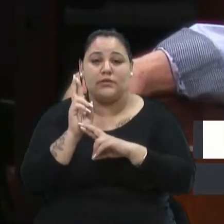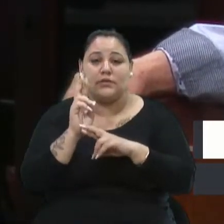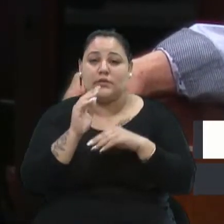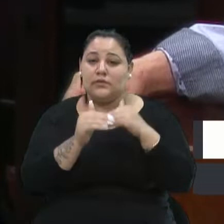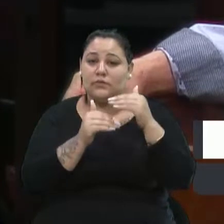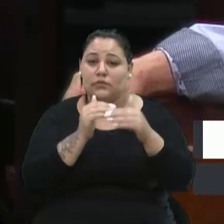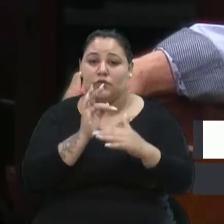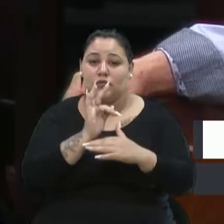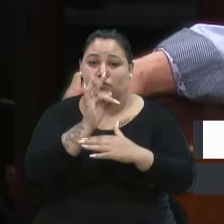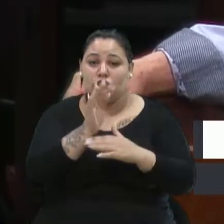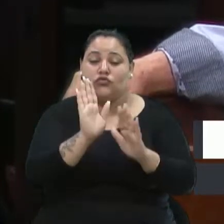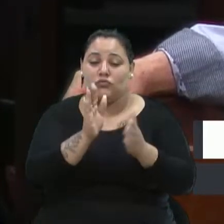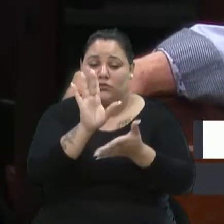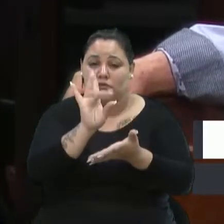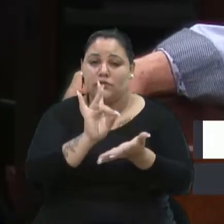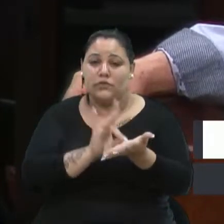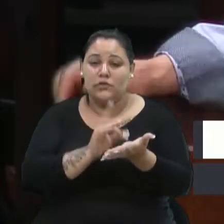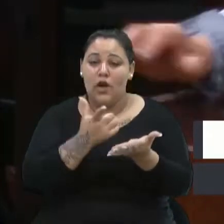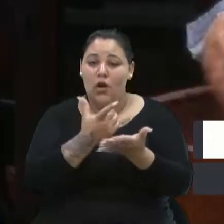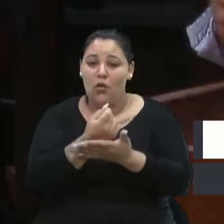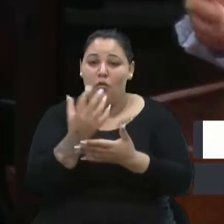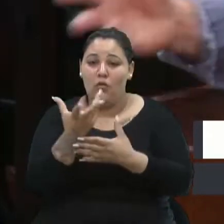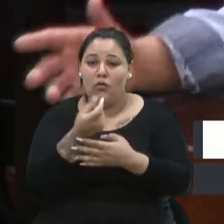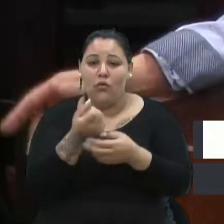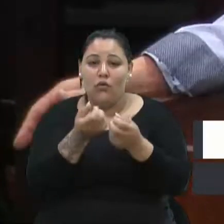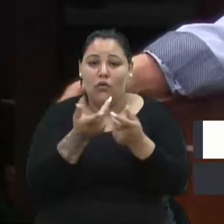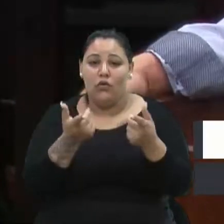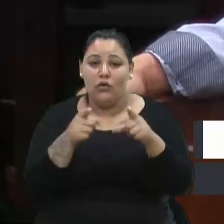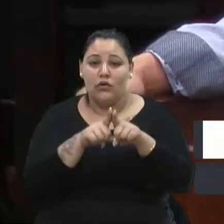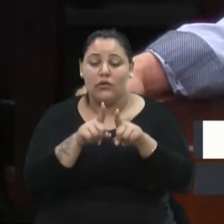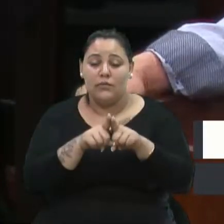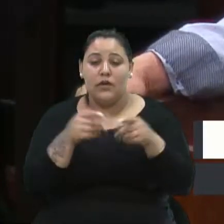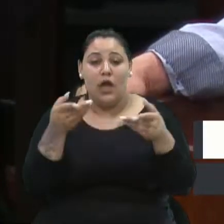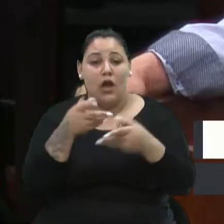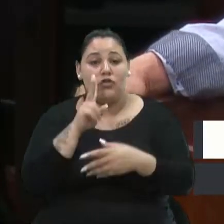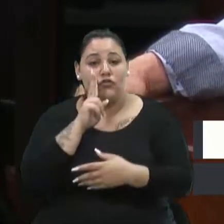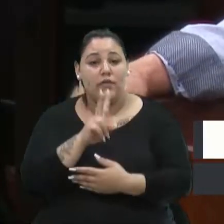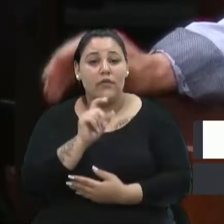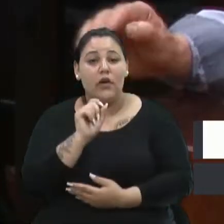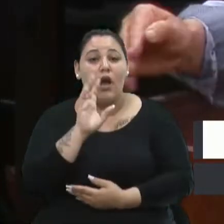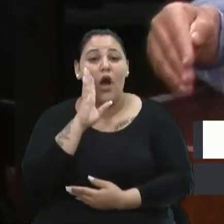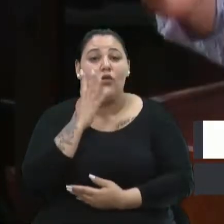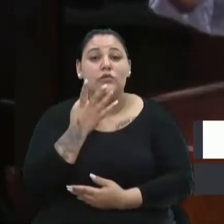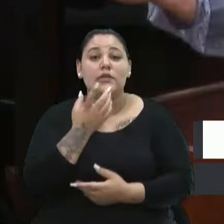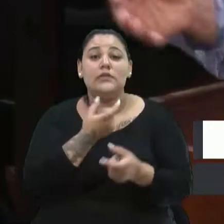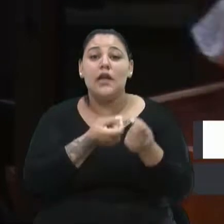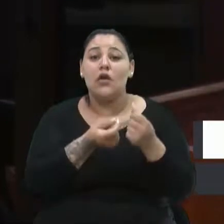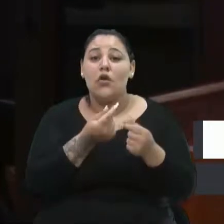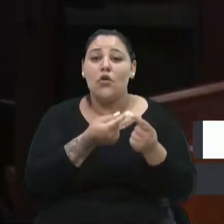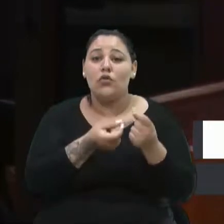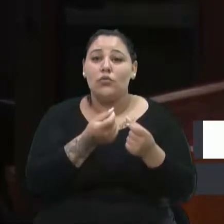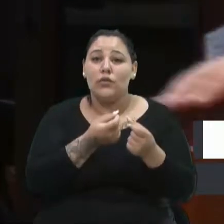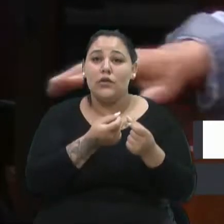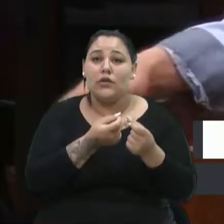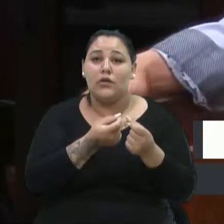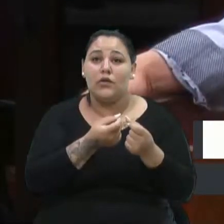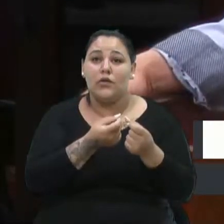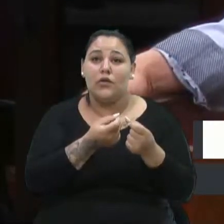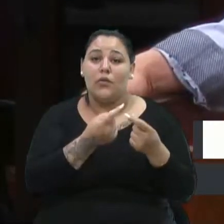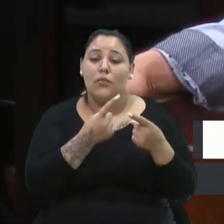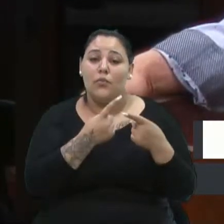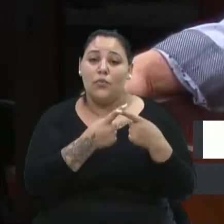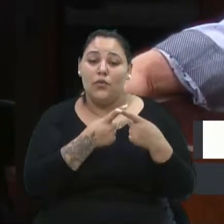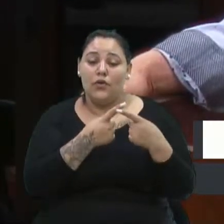isso se concretize. A gente vai ver agora o que vai acontecer na economia, porque quanto menos subir, mais maquinário